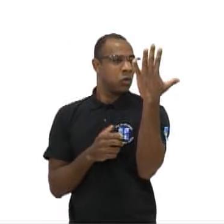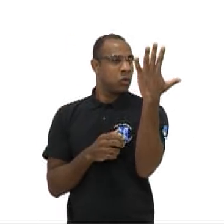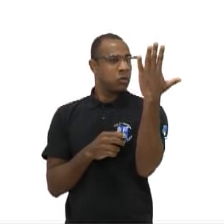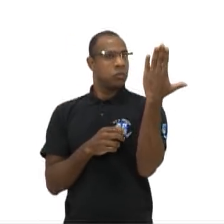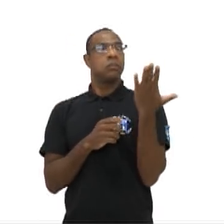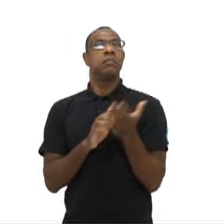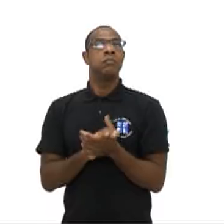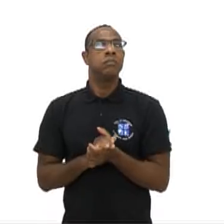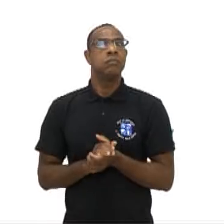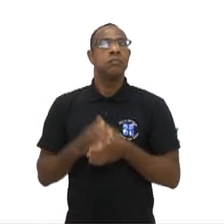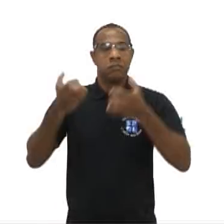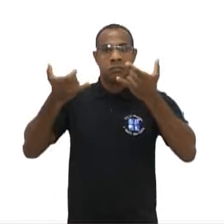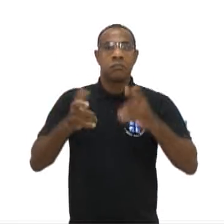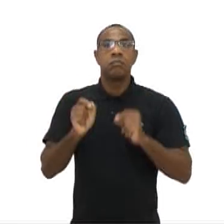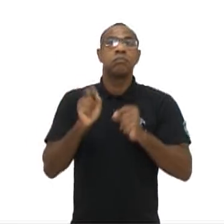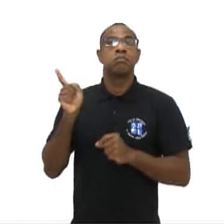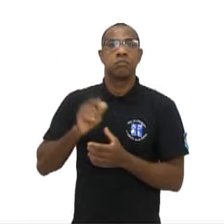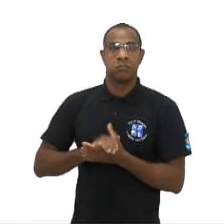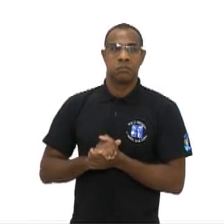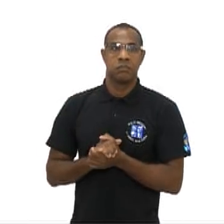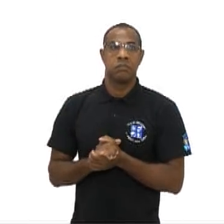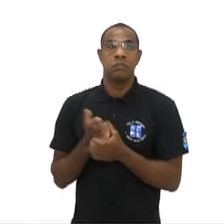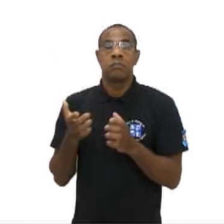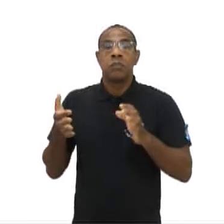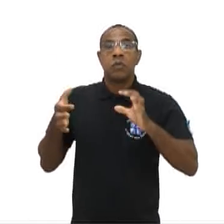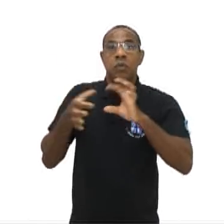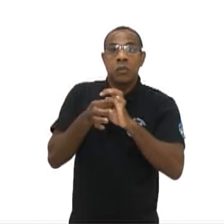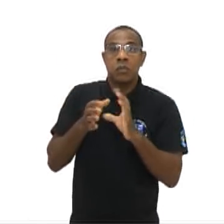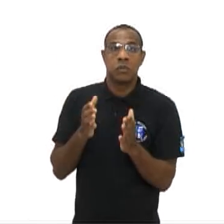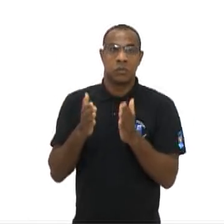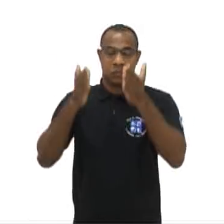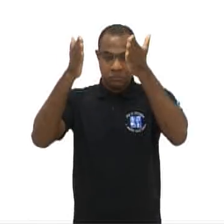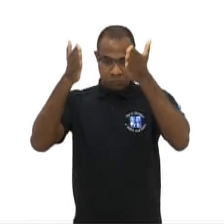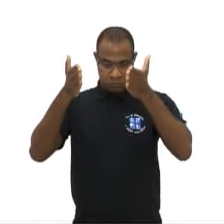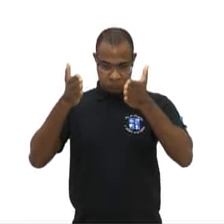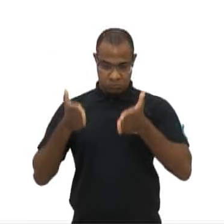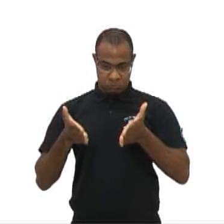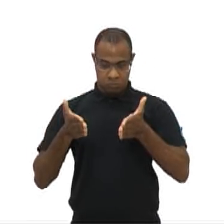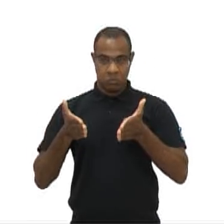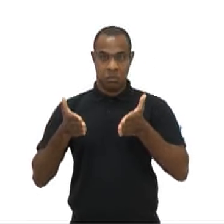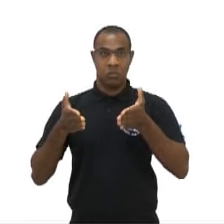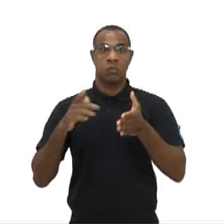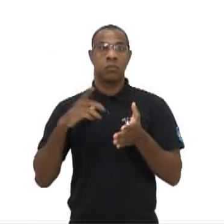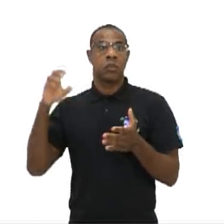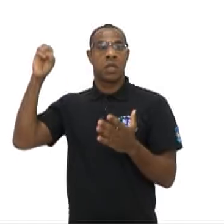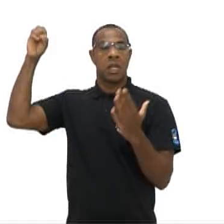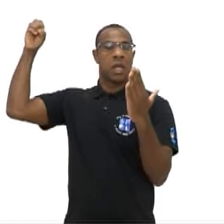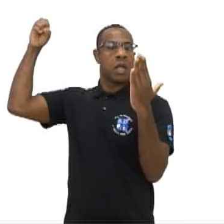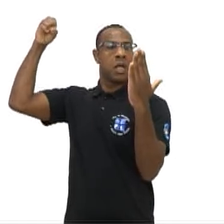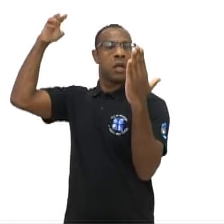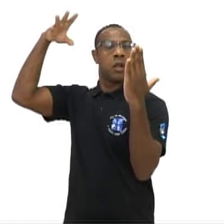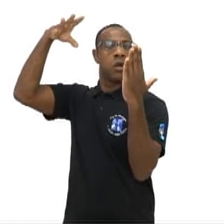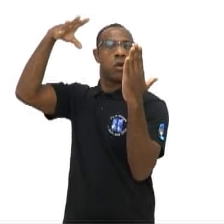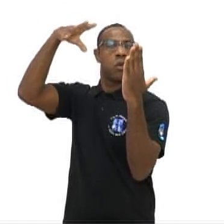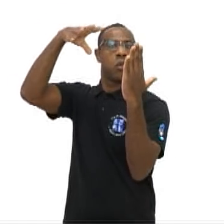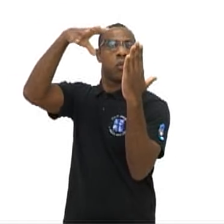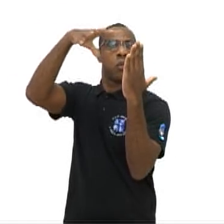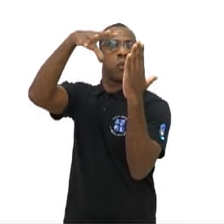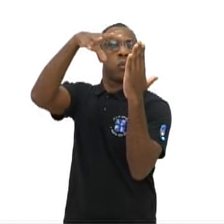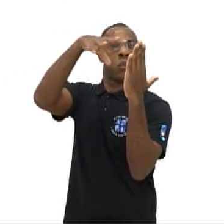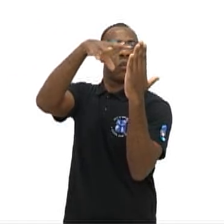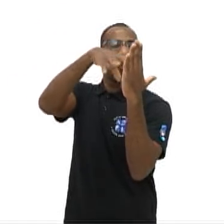aula. Então, olha o que ele diz para a gente. A associação de espelho plano acontece quando a luz refletida por um espelho